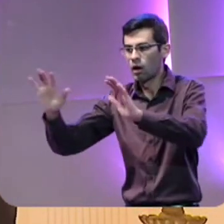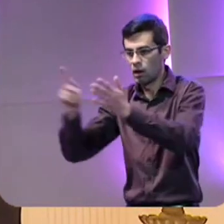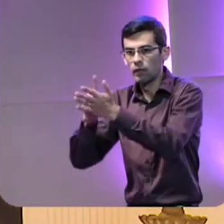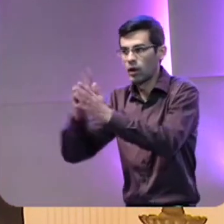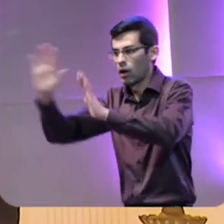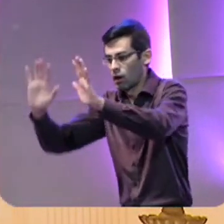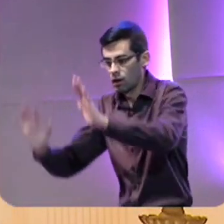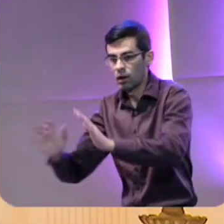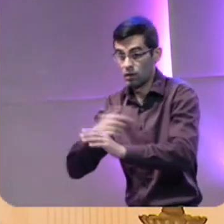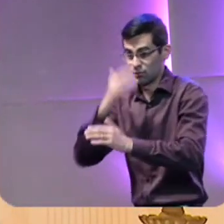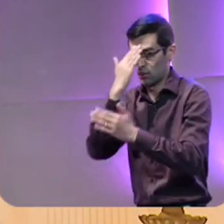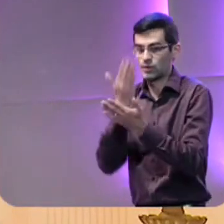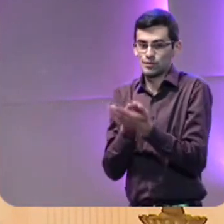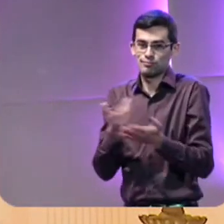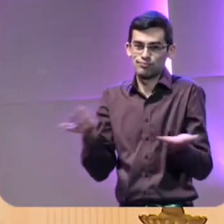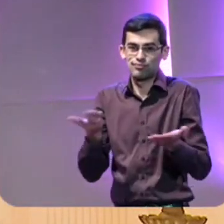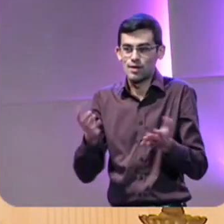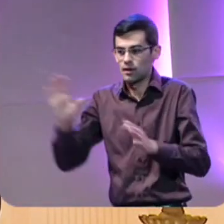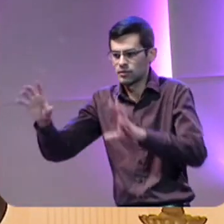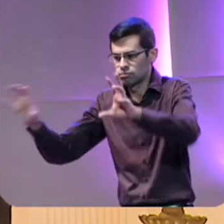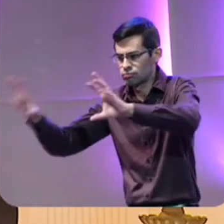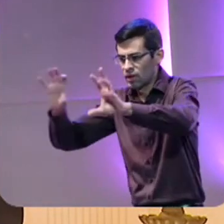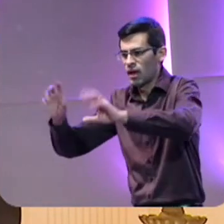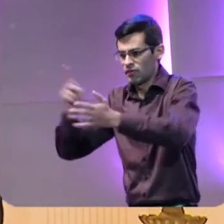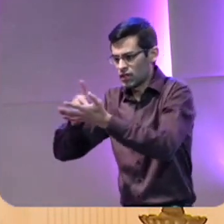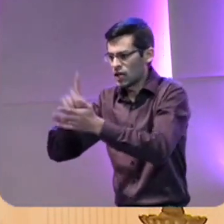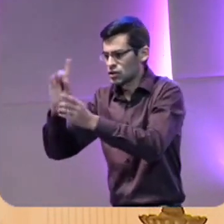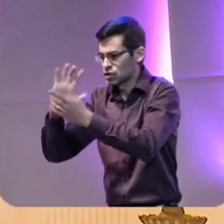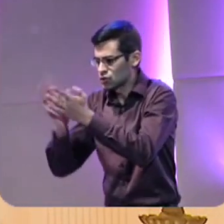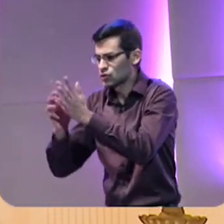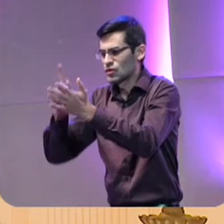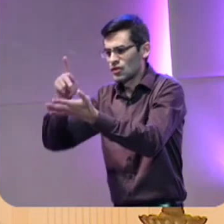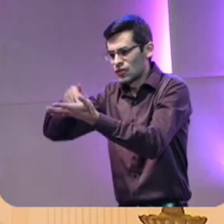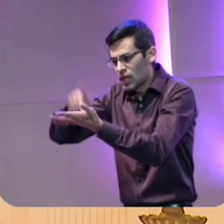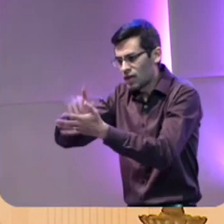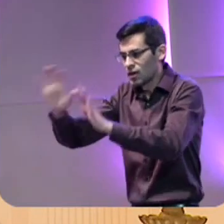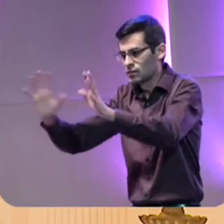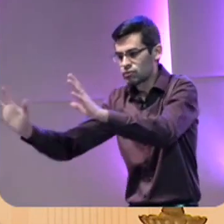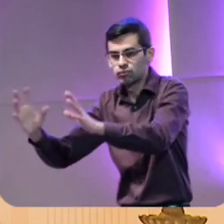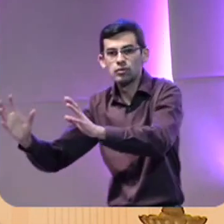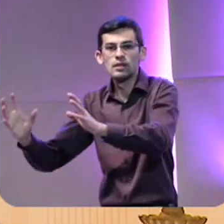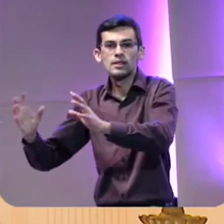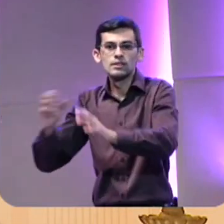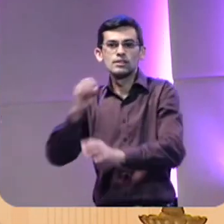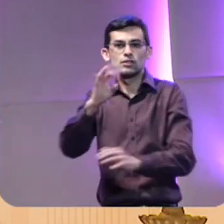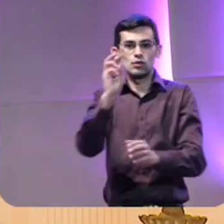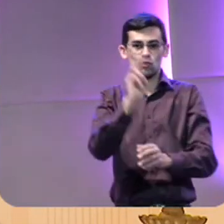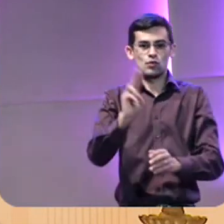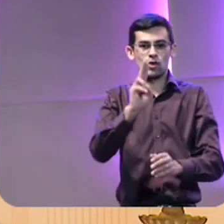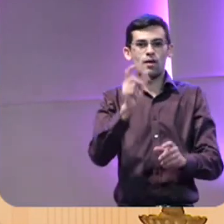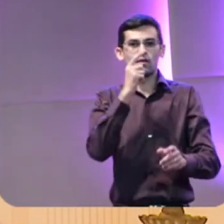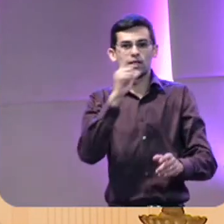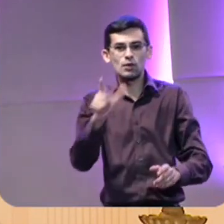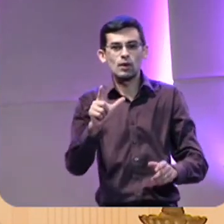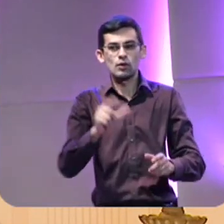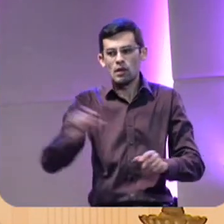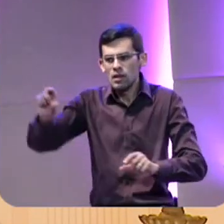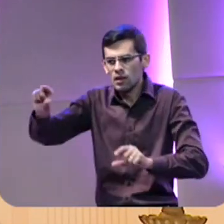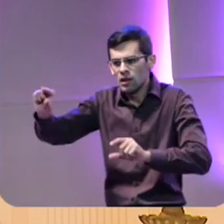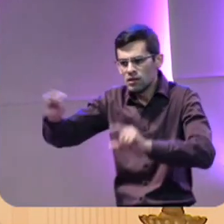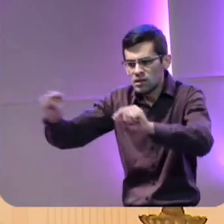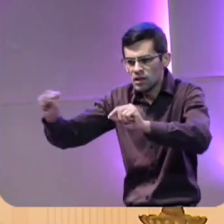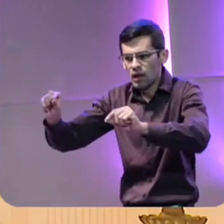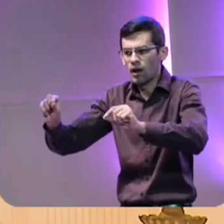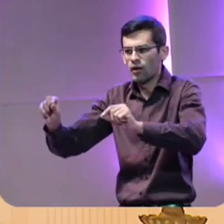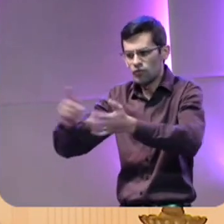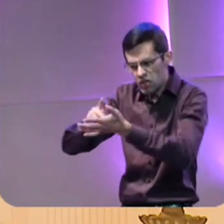Jesus. Isso é o que eu creio. Foi ver, foi apertar, foi ver se era de verdade, foi se a gente fosse usar uma linguagem popular, se beliscar,